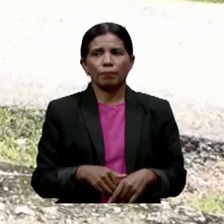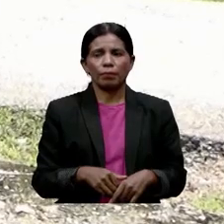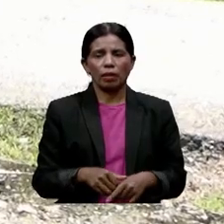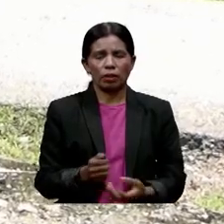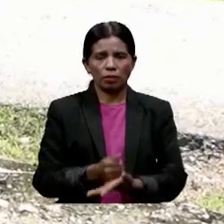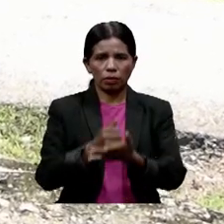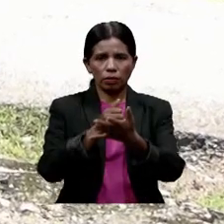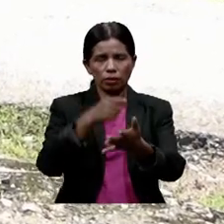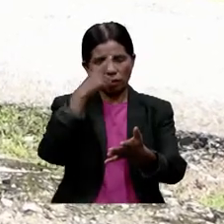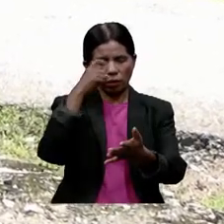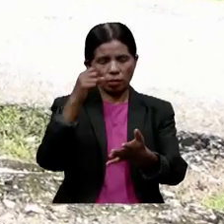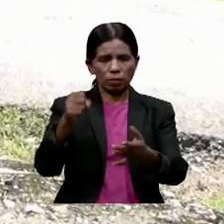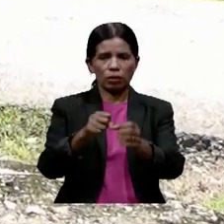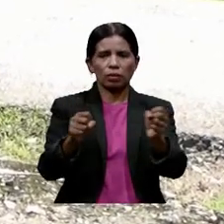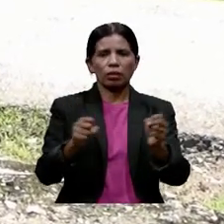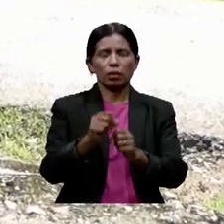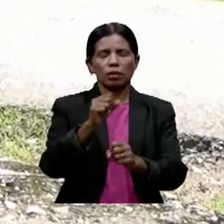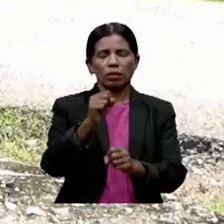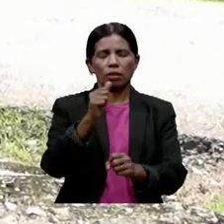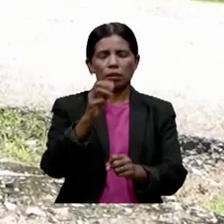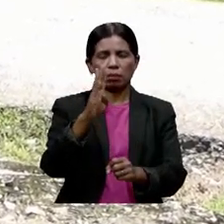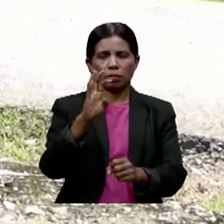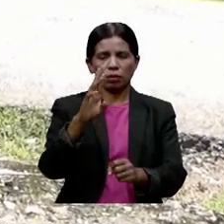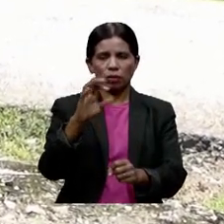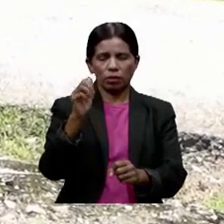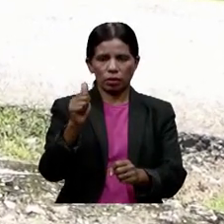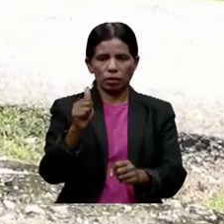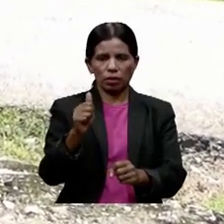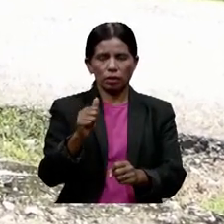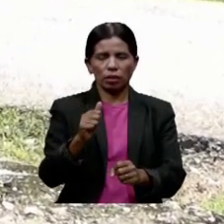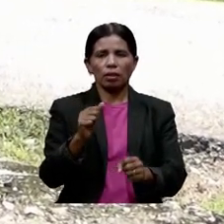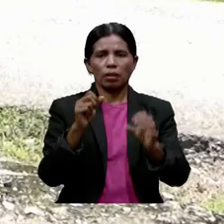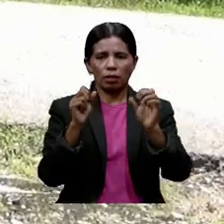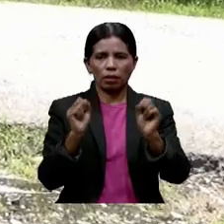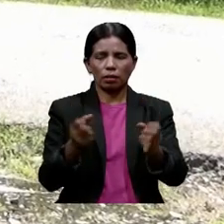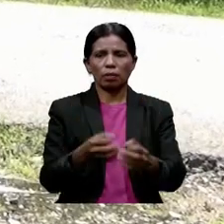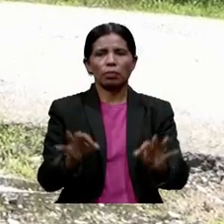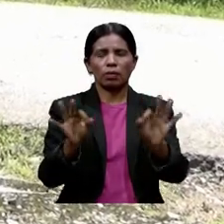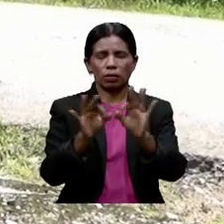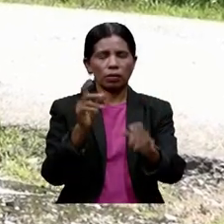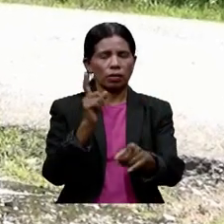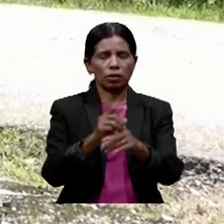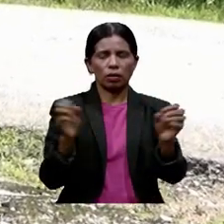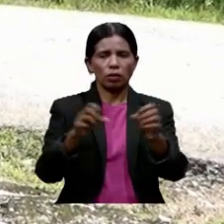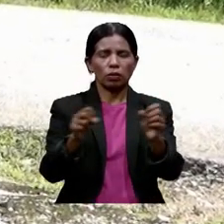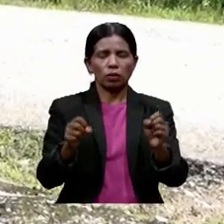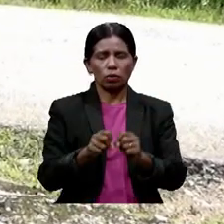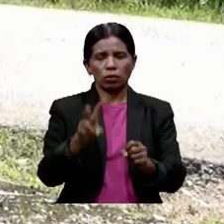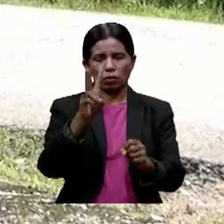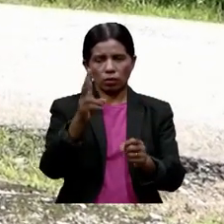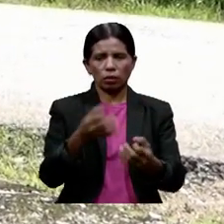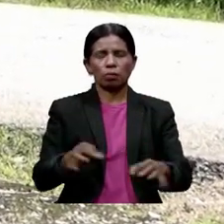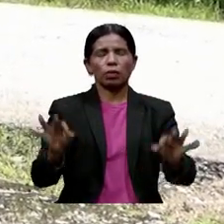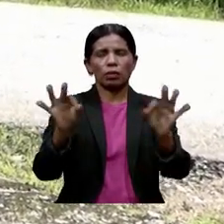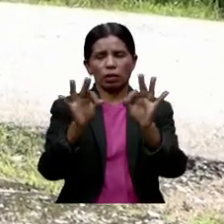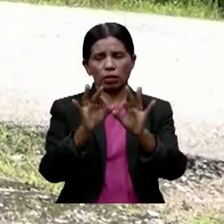taumatan tamba suku savrai ho suku tapomemune ne importante. Lao suku wadit ba importante mos